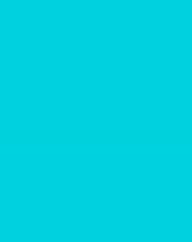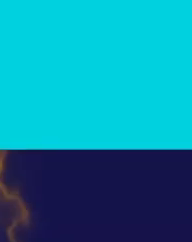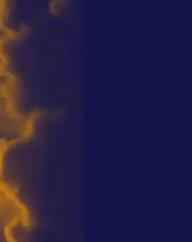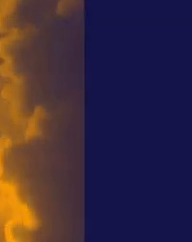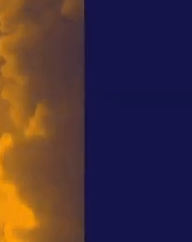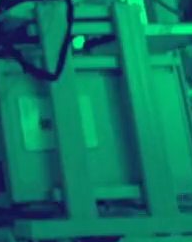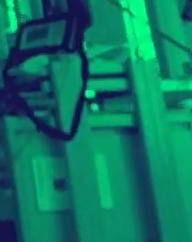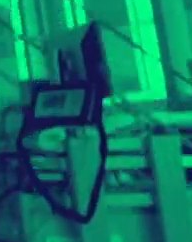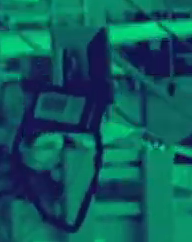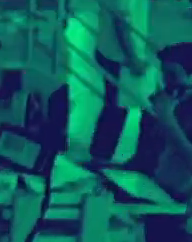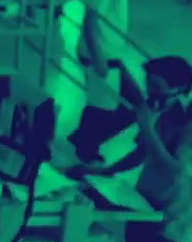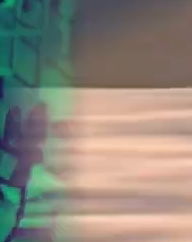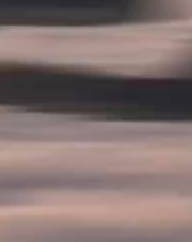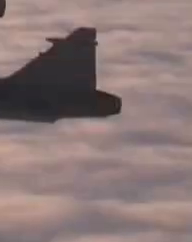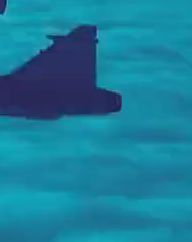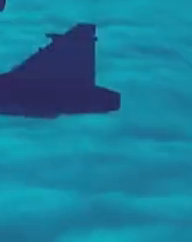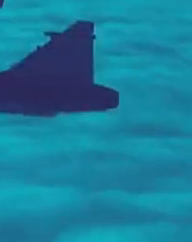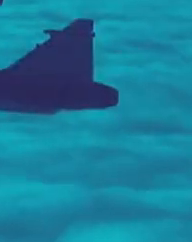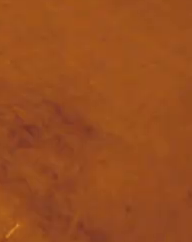Música